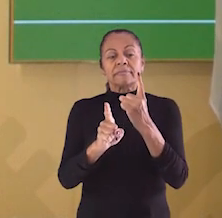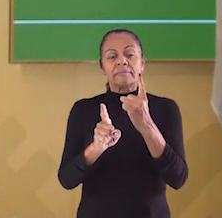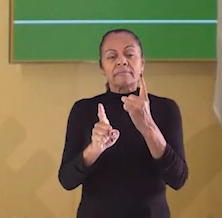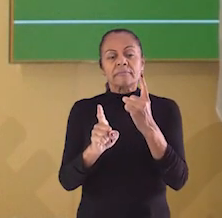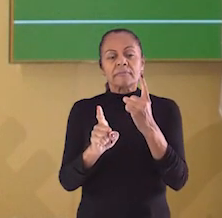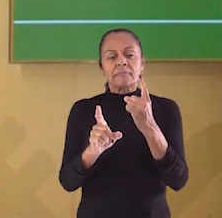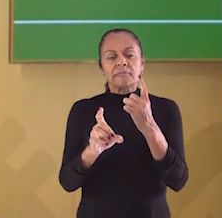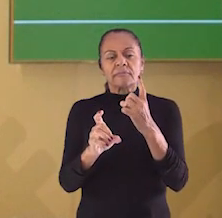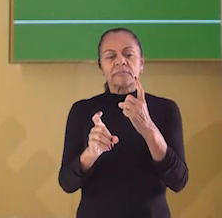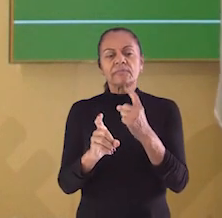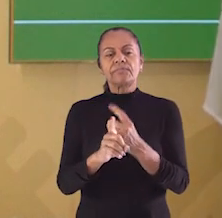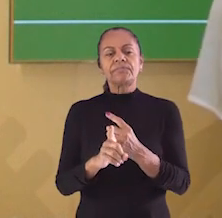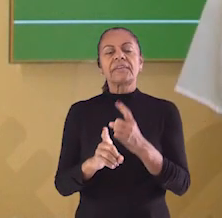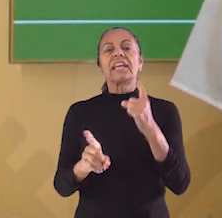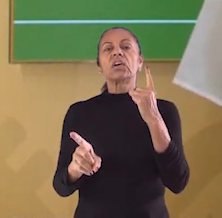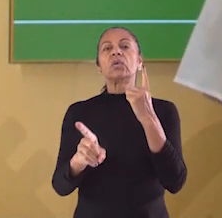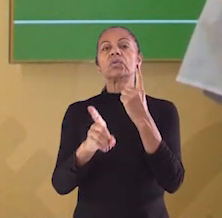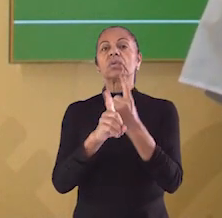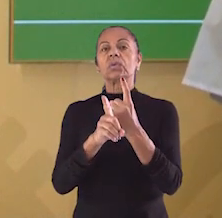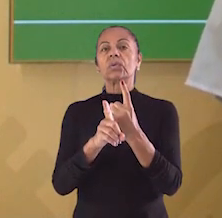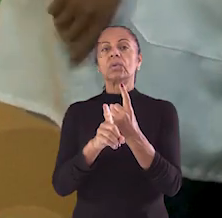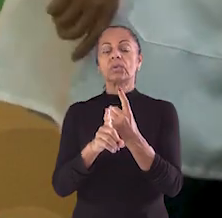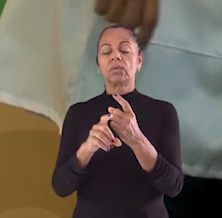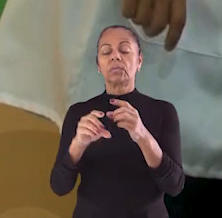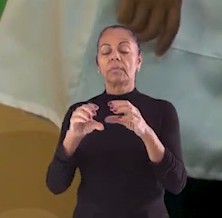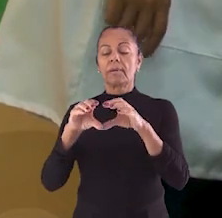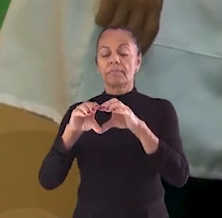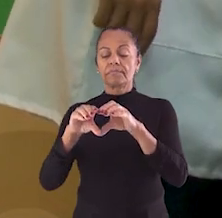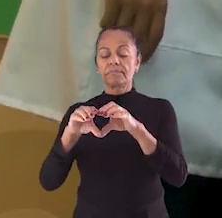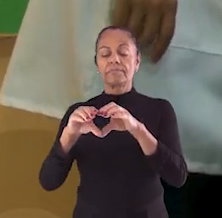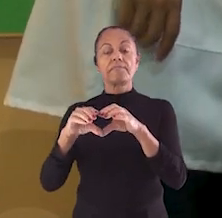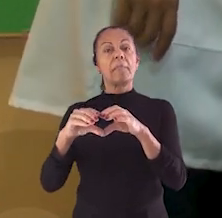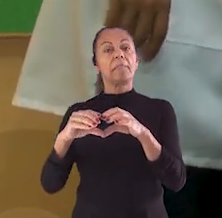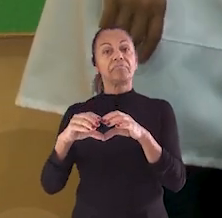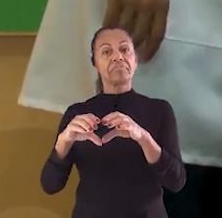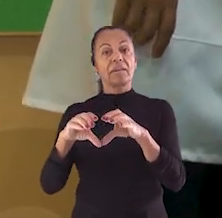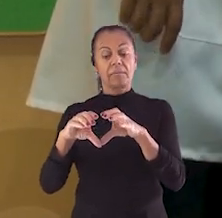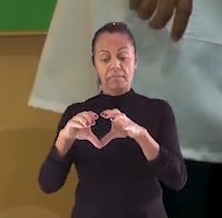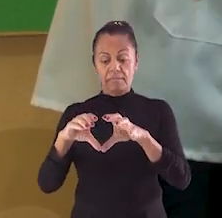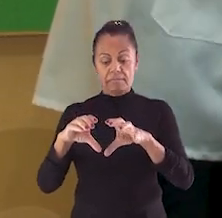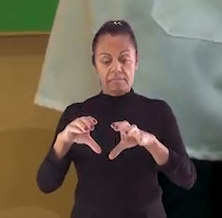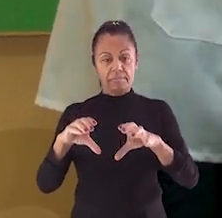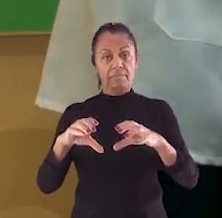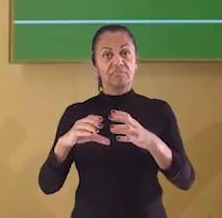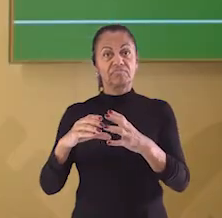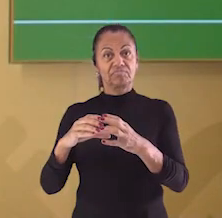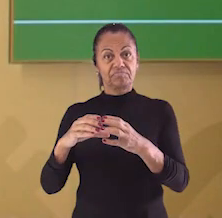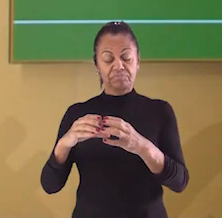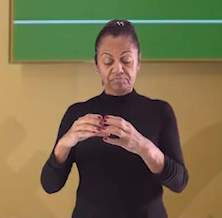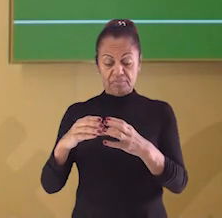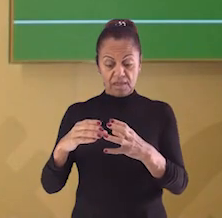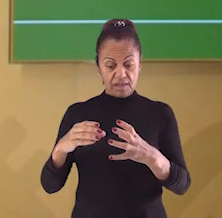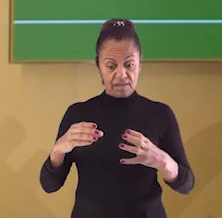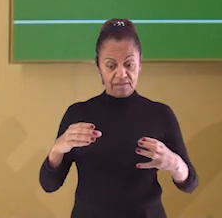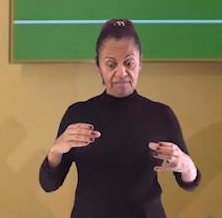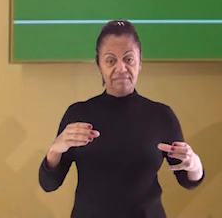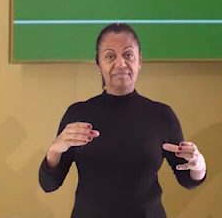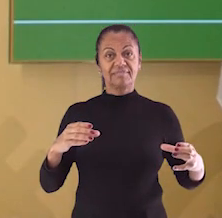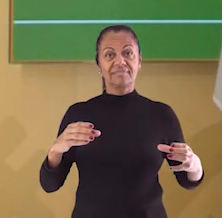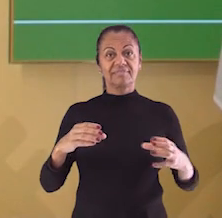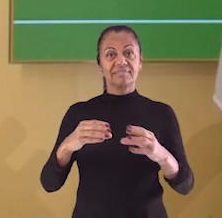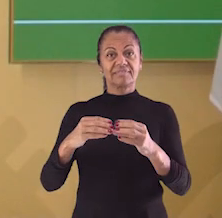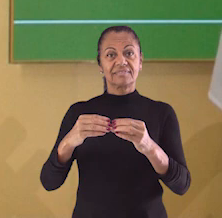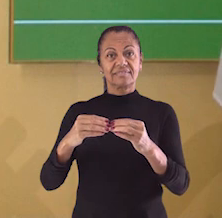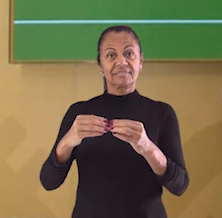Olha, ela achou, pode mostrar para a câmera? Uma berinjela. Então, ela também vai pegar a